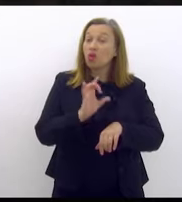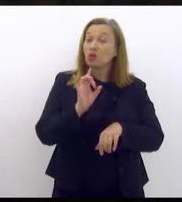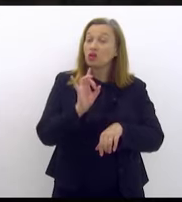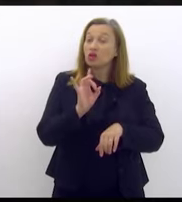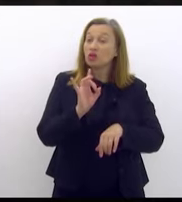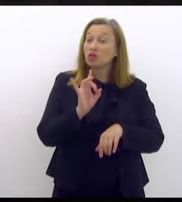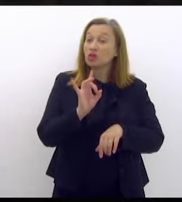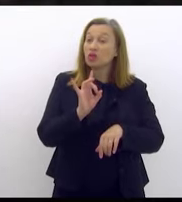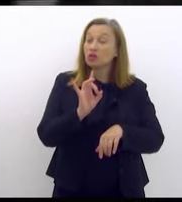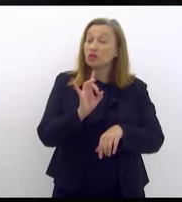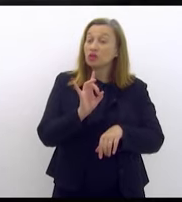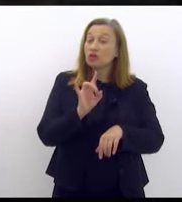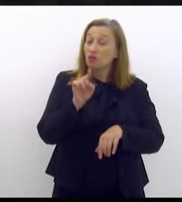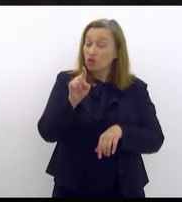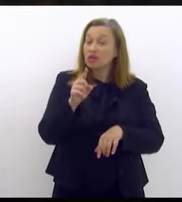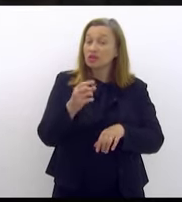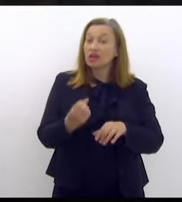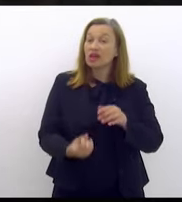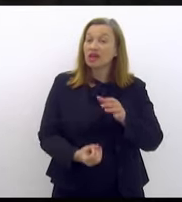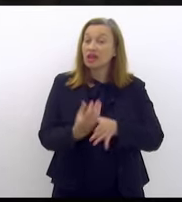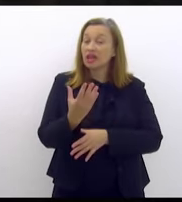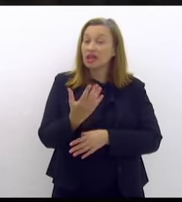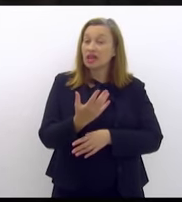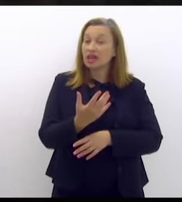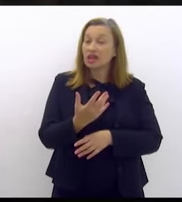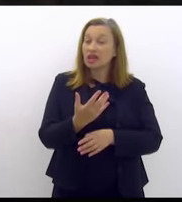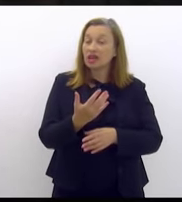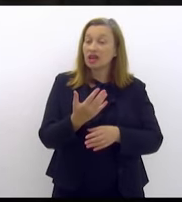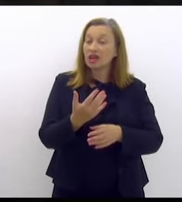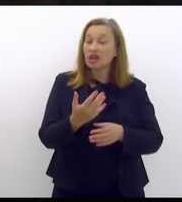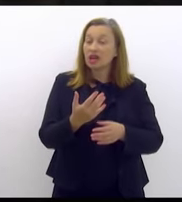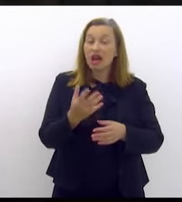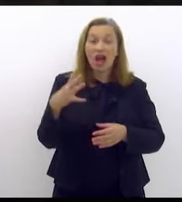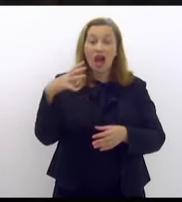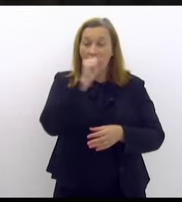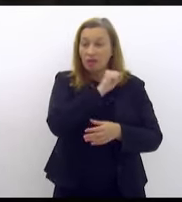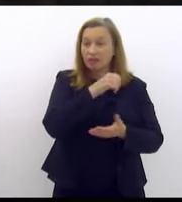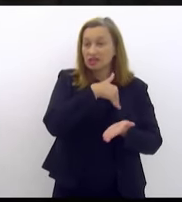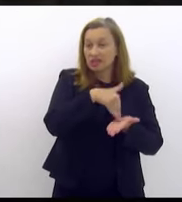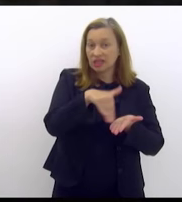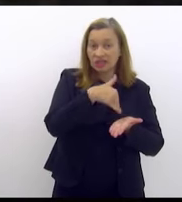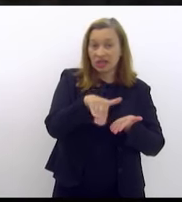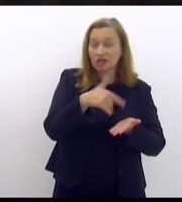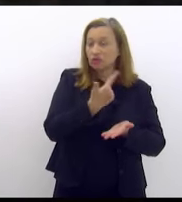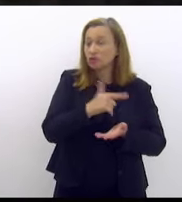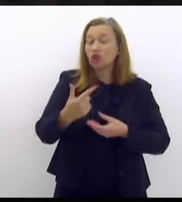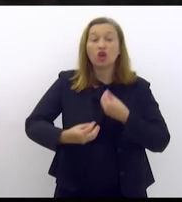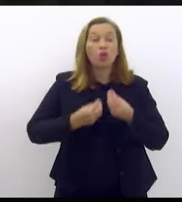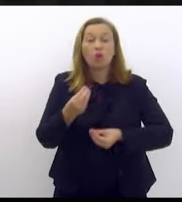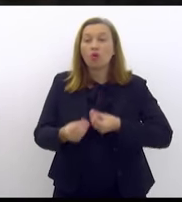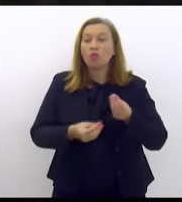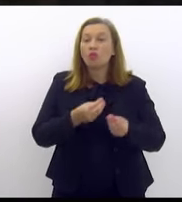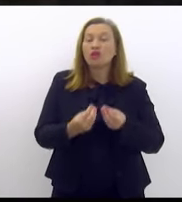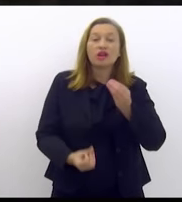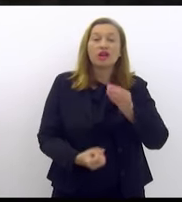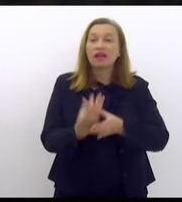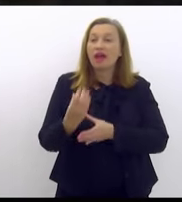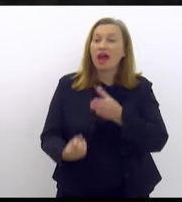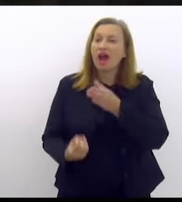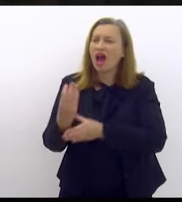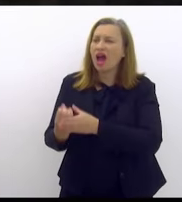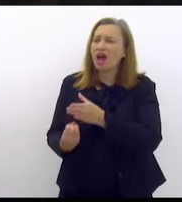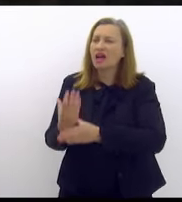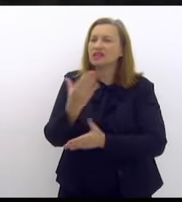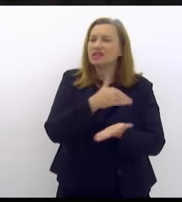sorrelfa, você cria a secretaria da noite para o dia. E não há como criar secretaria